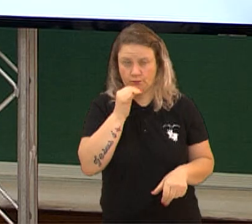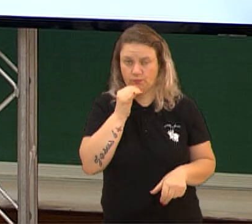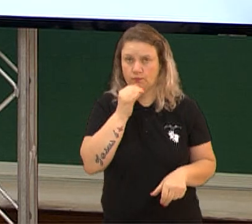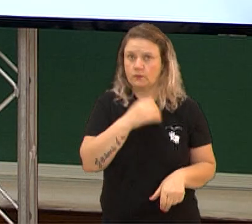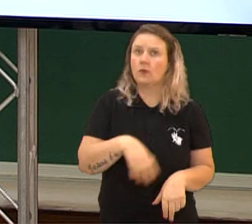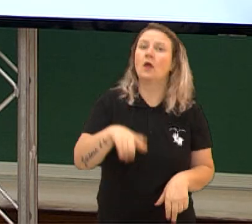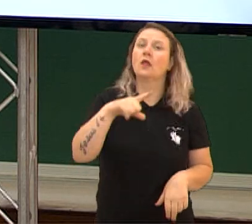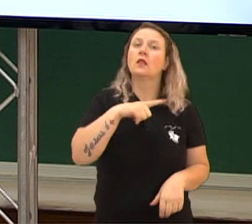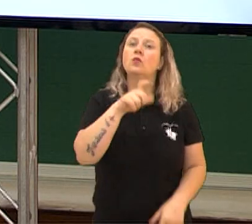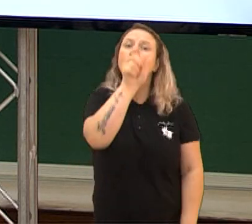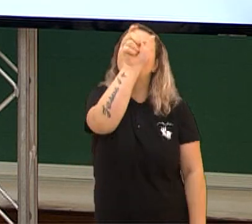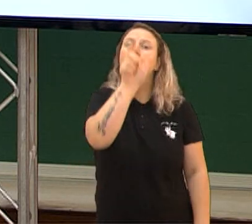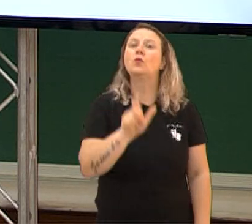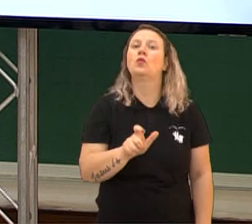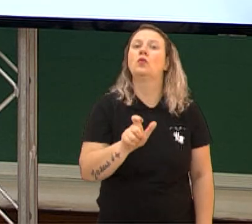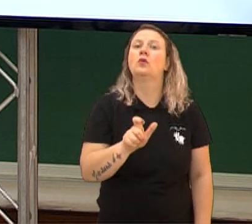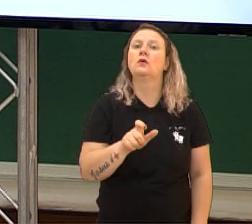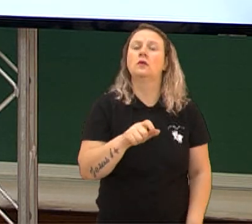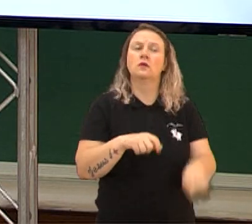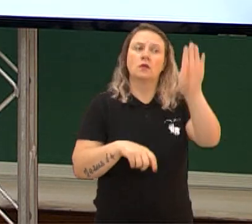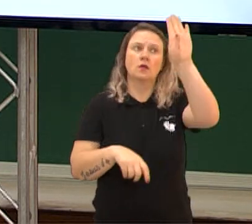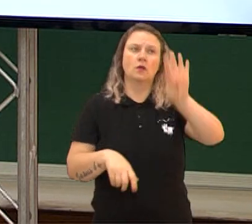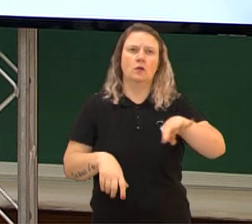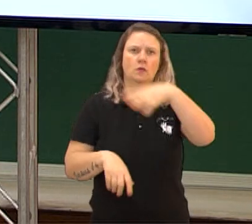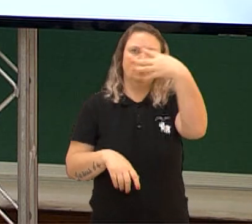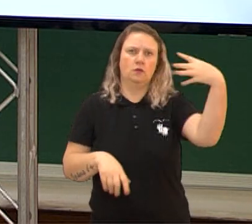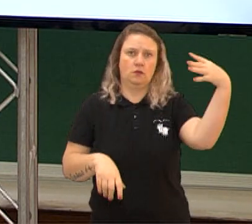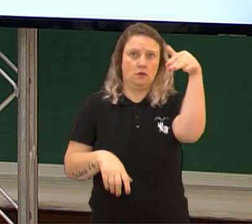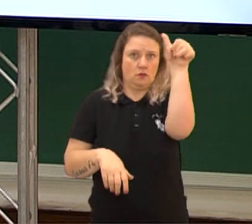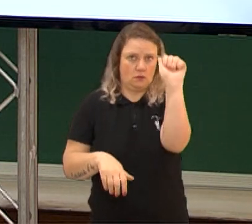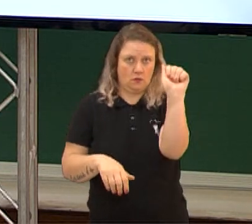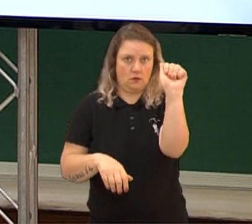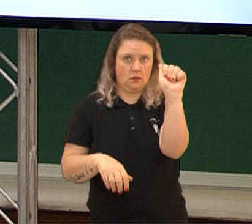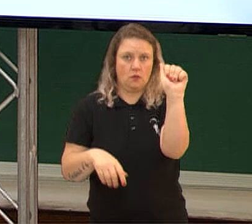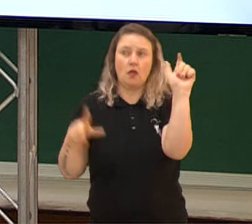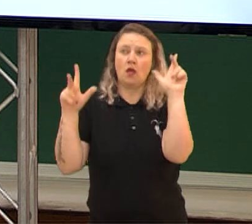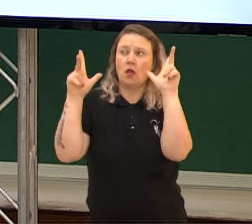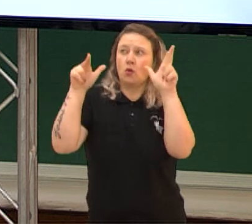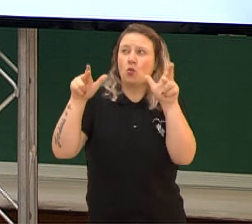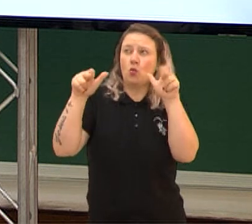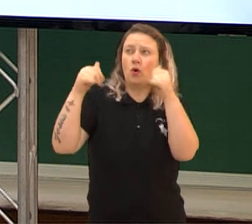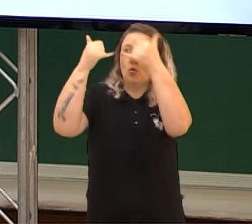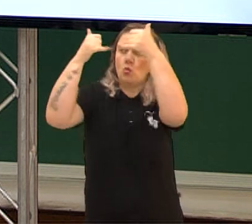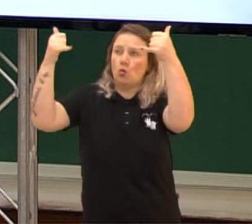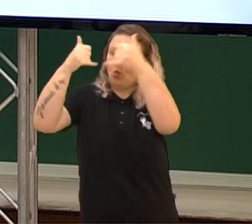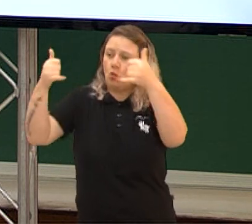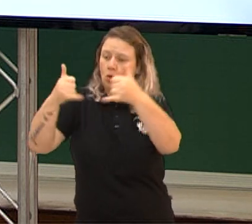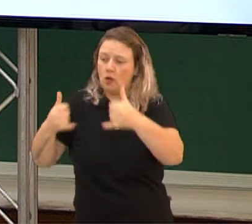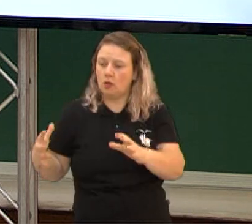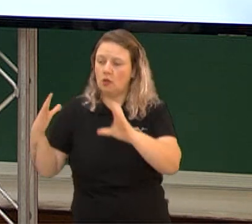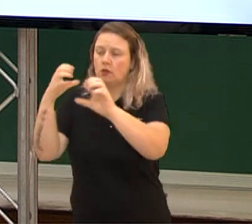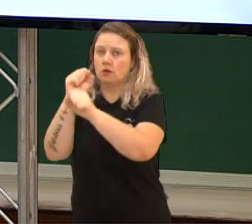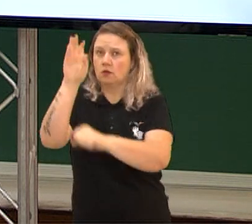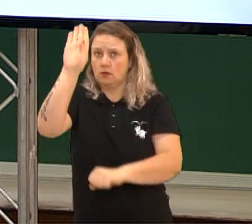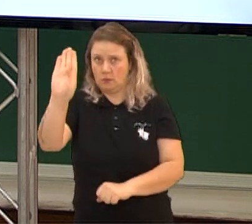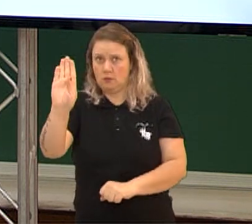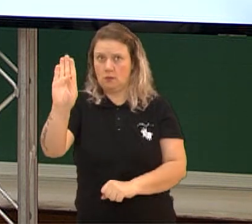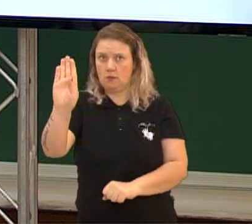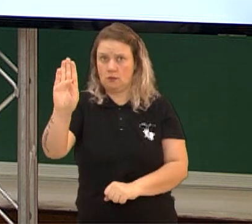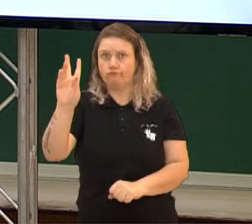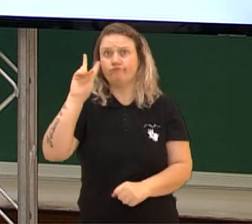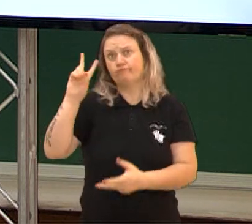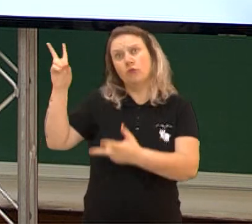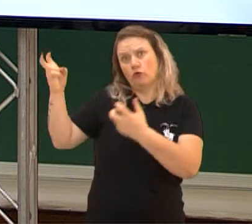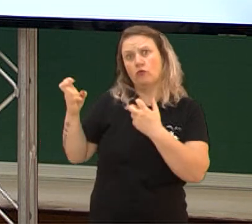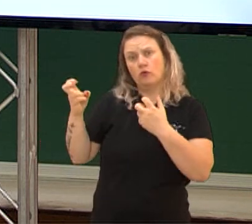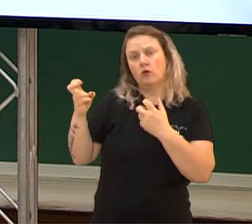de colunas da matriz A é igual ao número de linhas da matriz B? Como esses dois números são iguais,